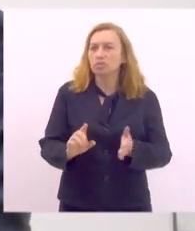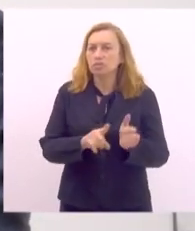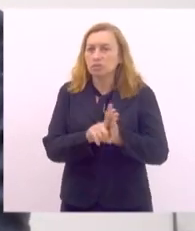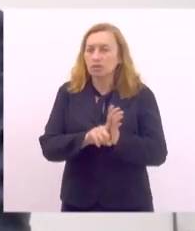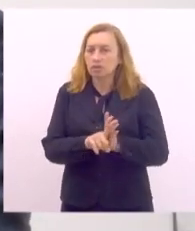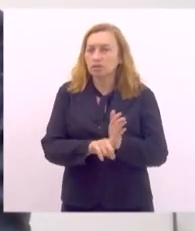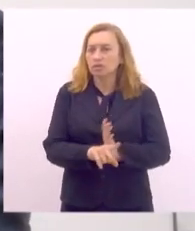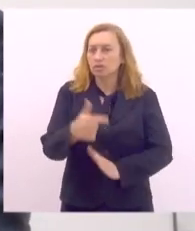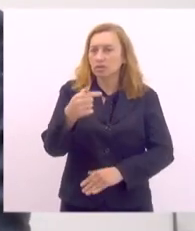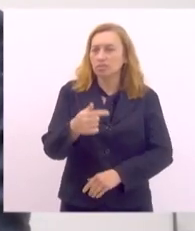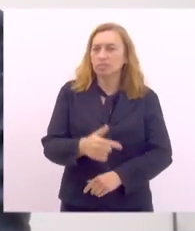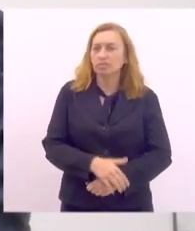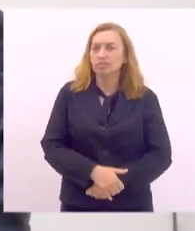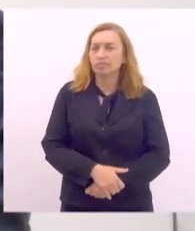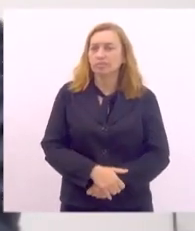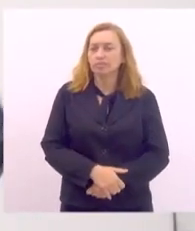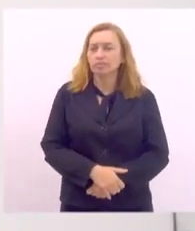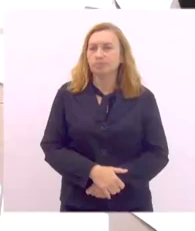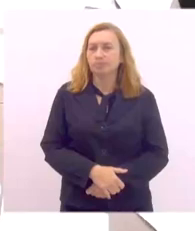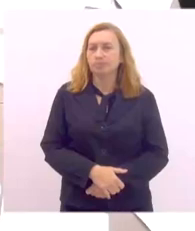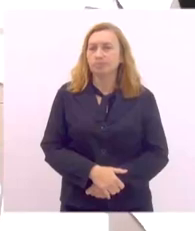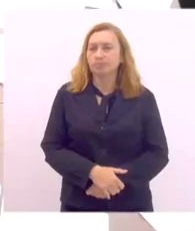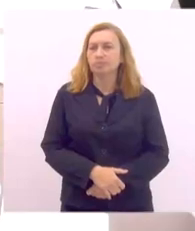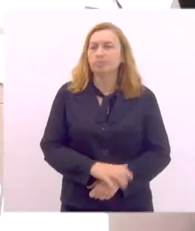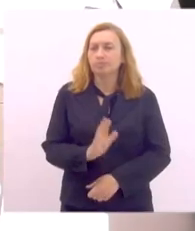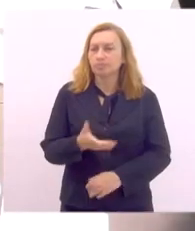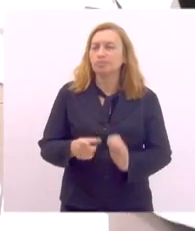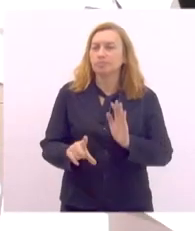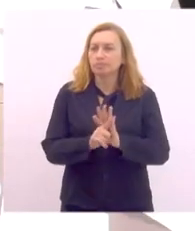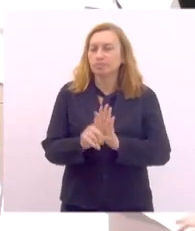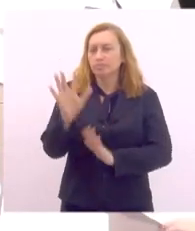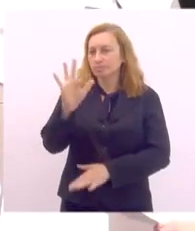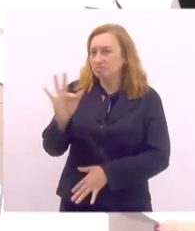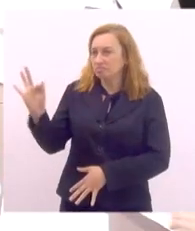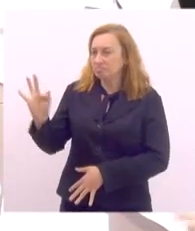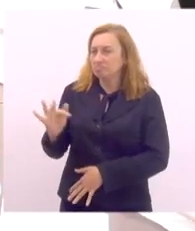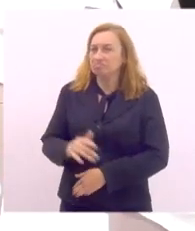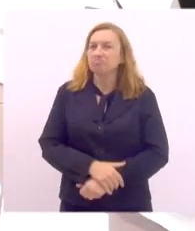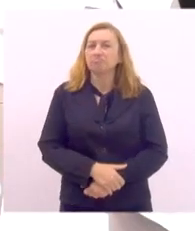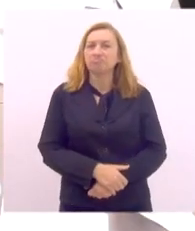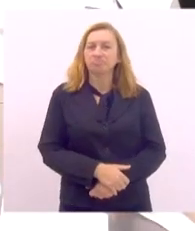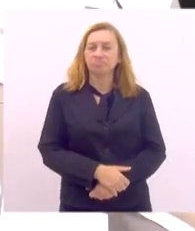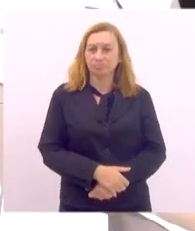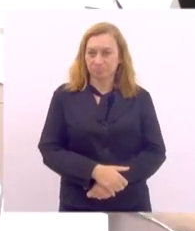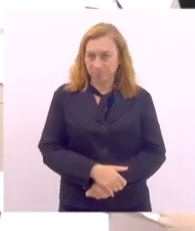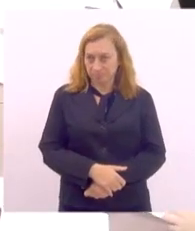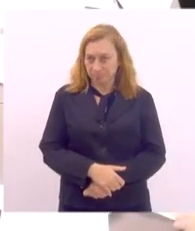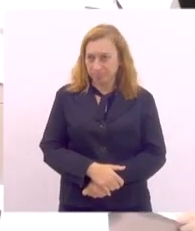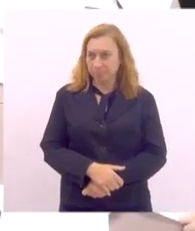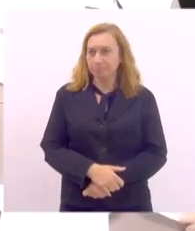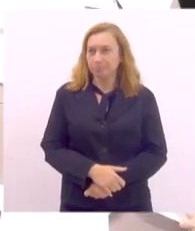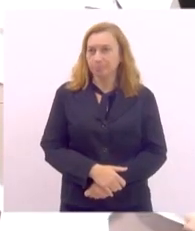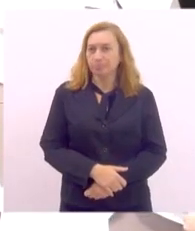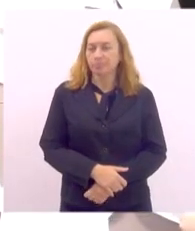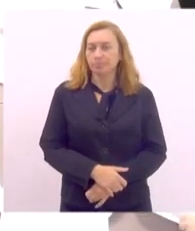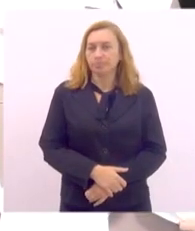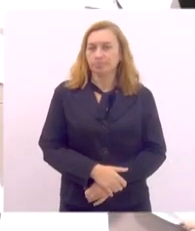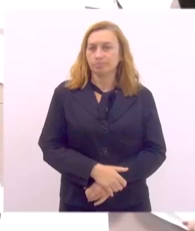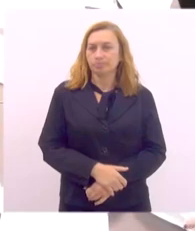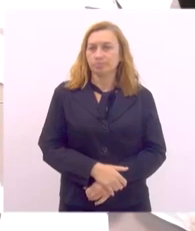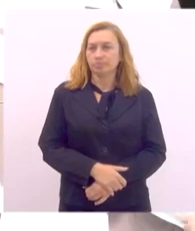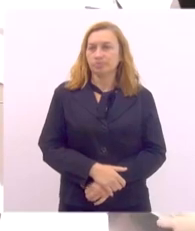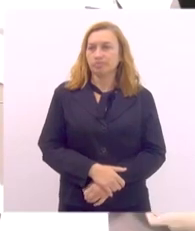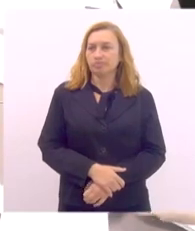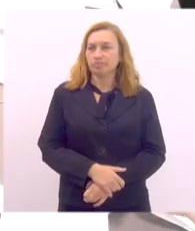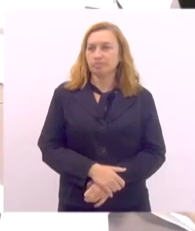aí. Isso já é da legislação federal. Isso aí não tem... Isso aí já existe. Só pega as escolas da